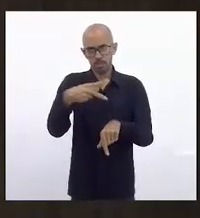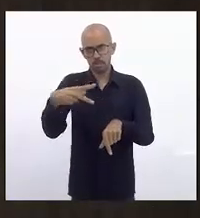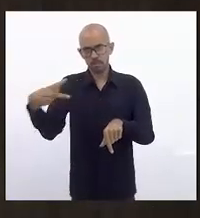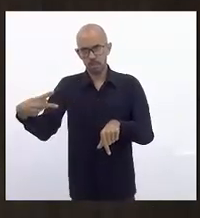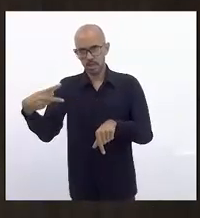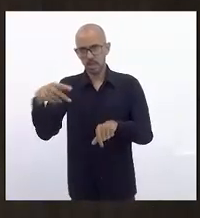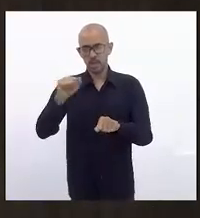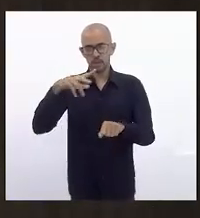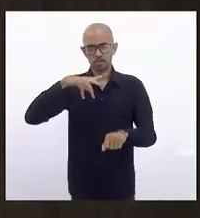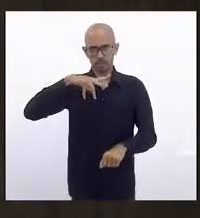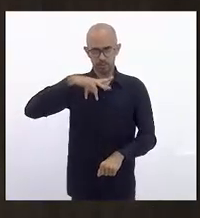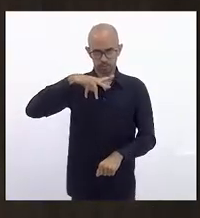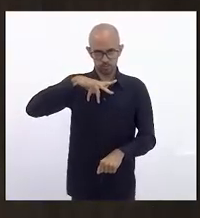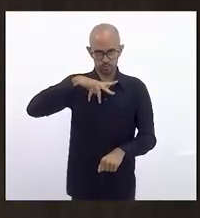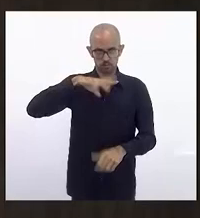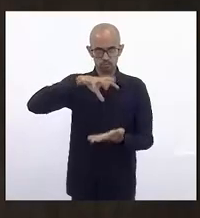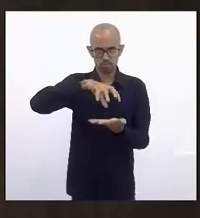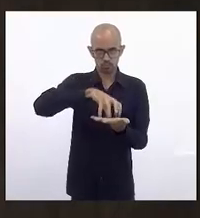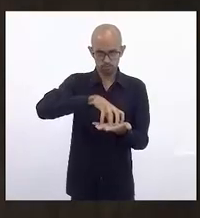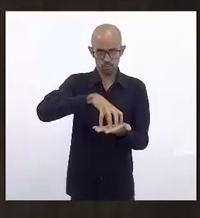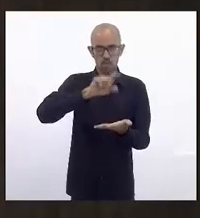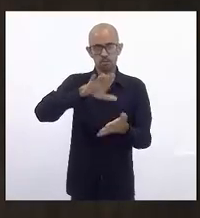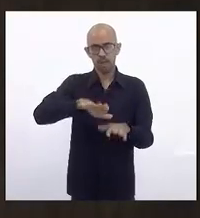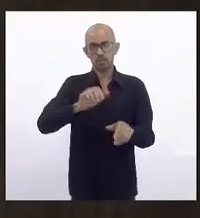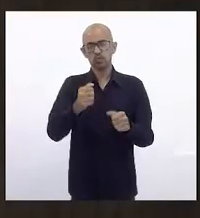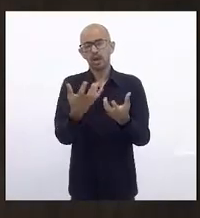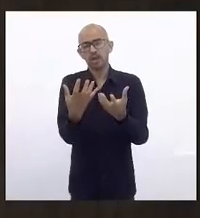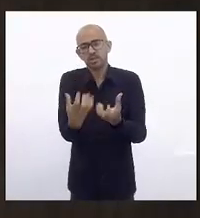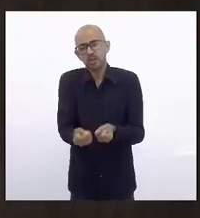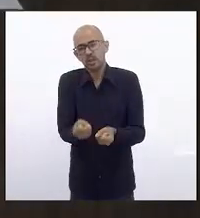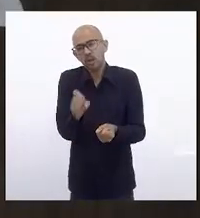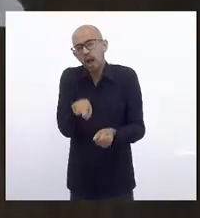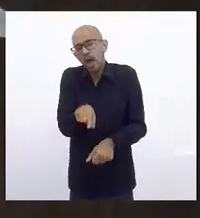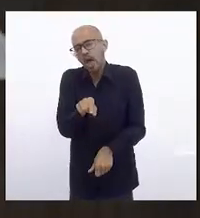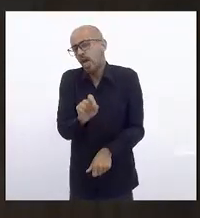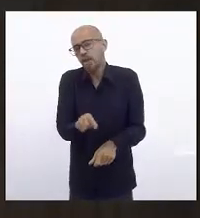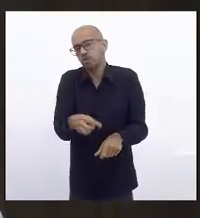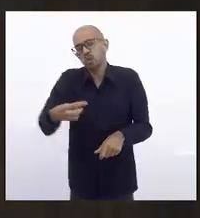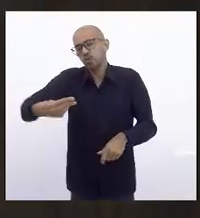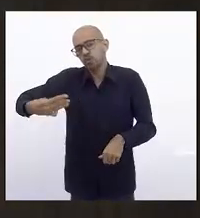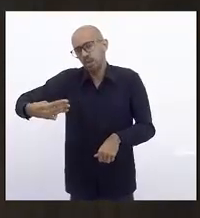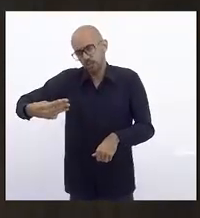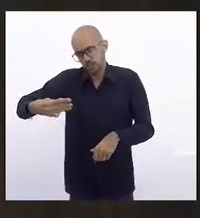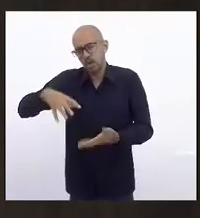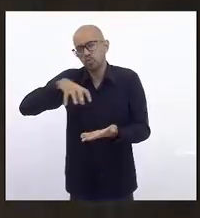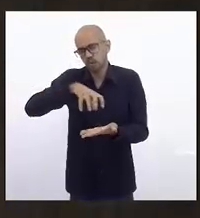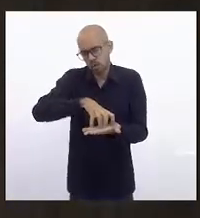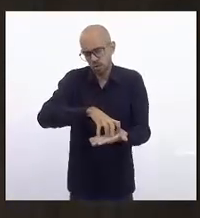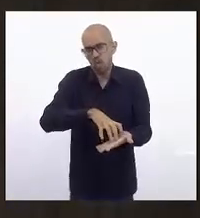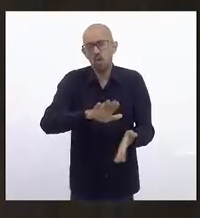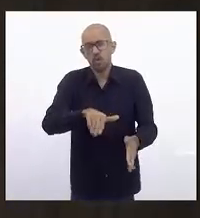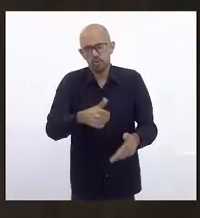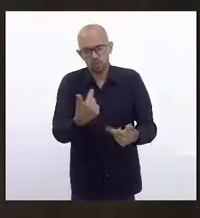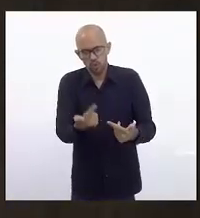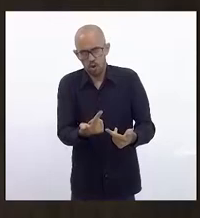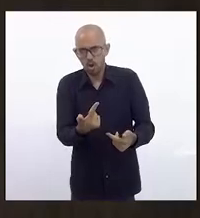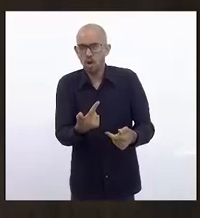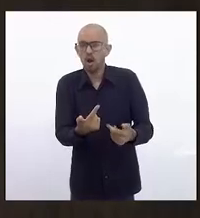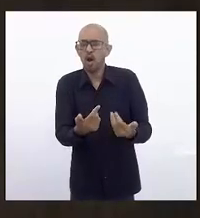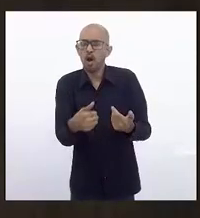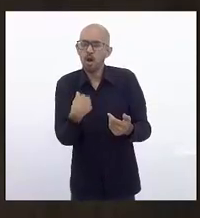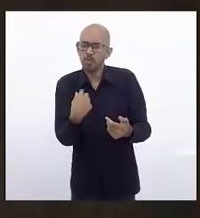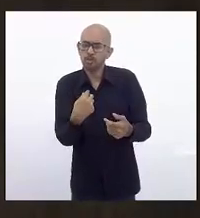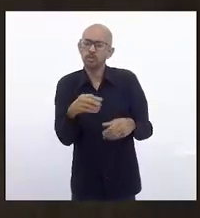quando admitido, seria no máximo com o terceiro setor. Enfim, nós fizemos algumas colaborações a esse